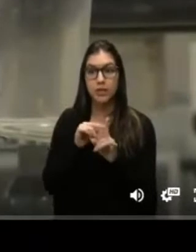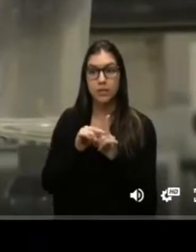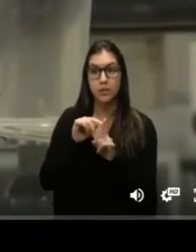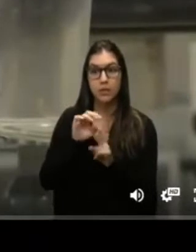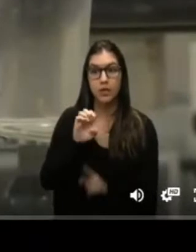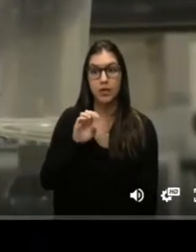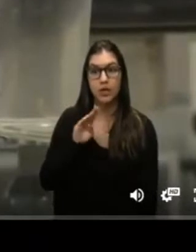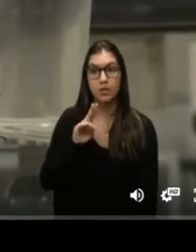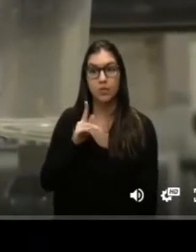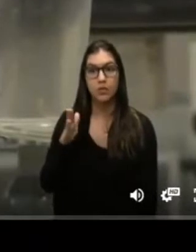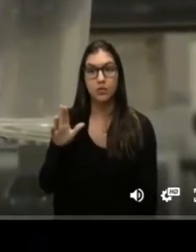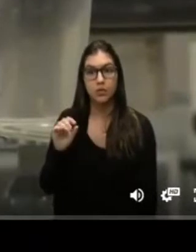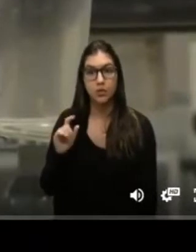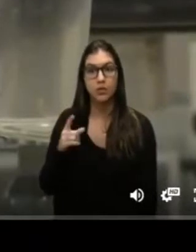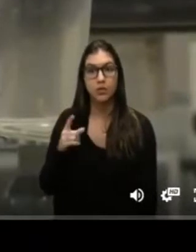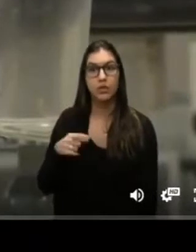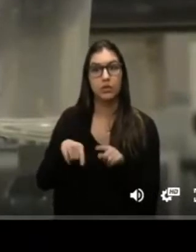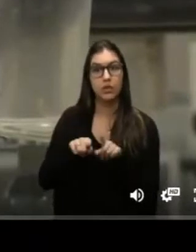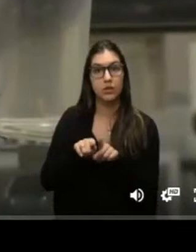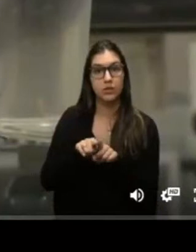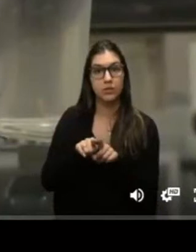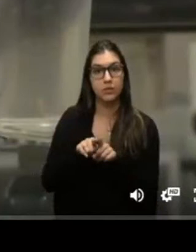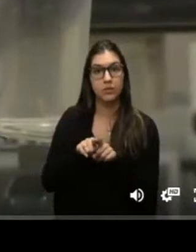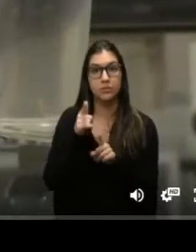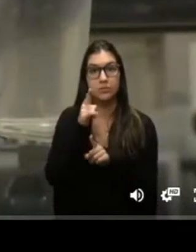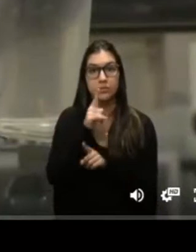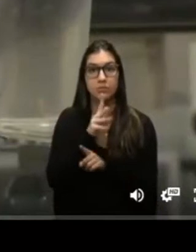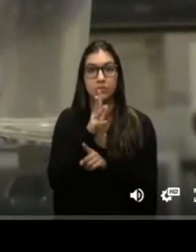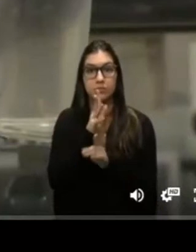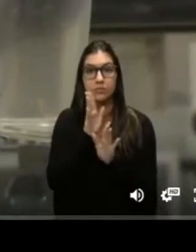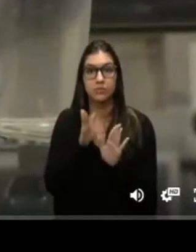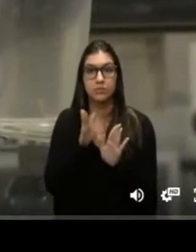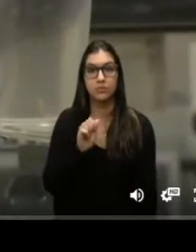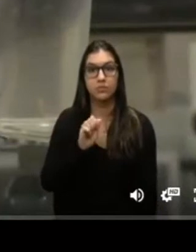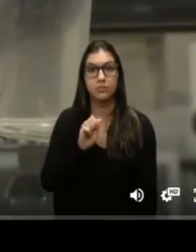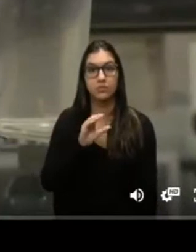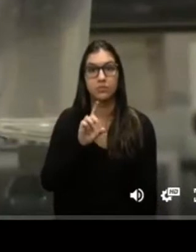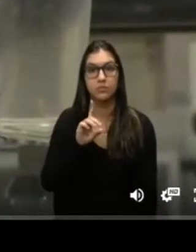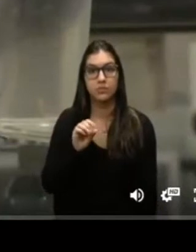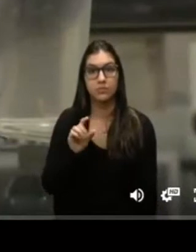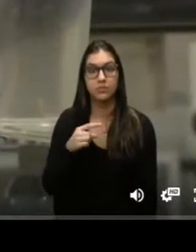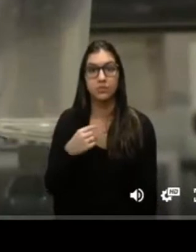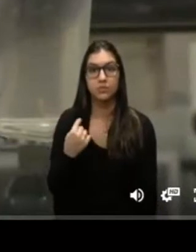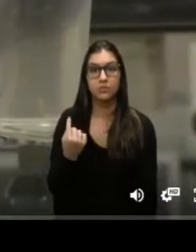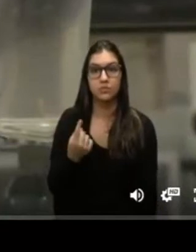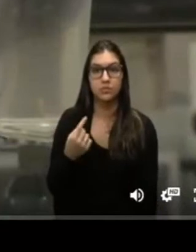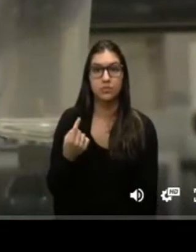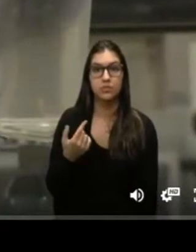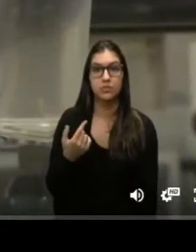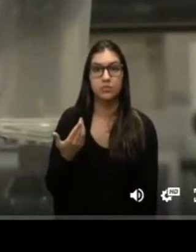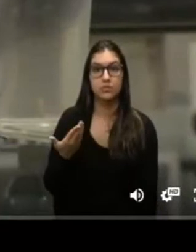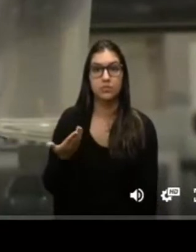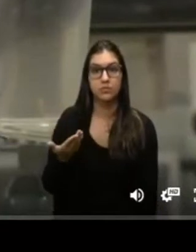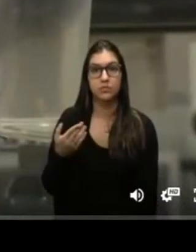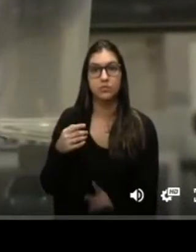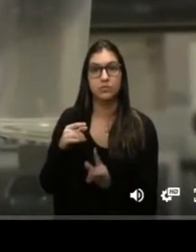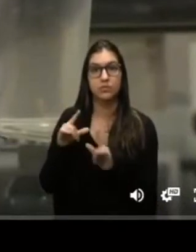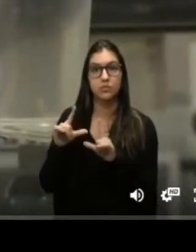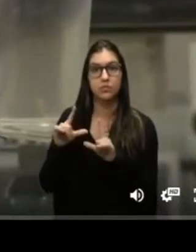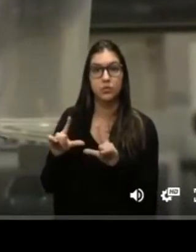ebulição da acetanilida e também do ácido salicílico, nós vamos Fusão, então, tá? Não é ebulição.